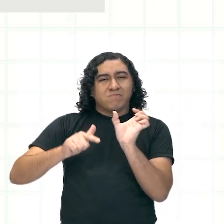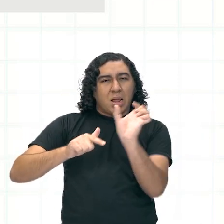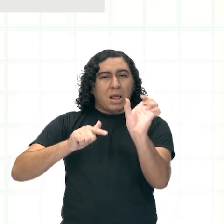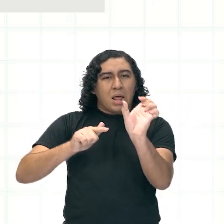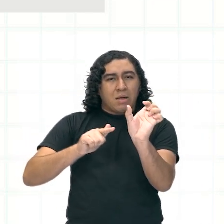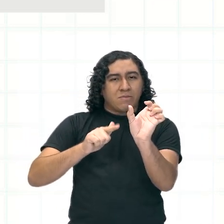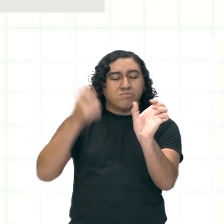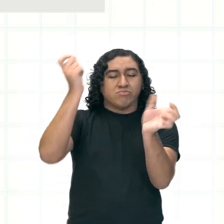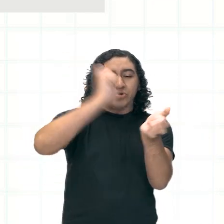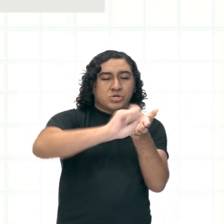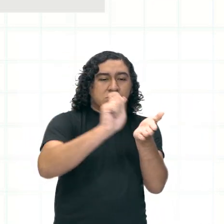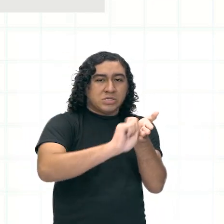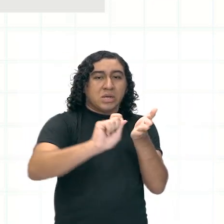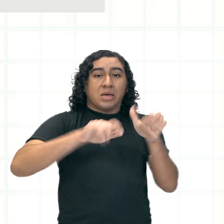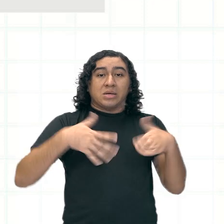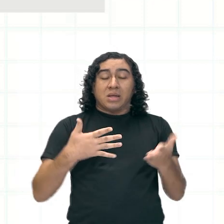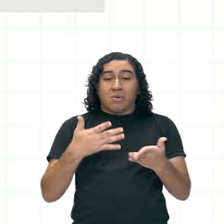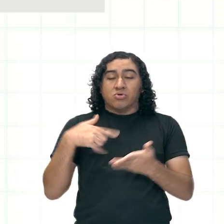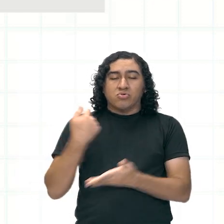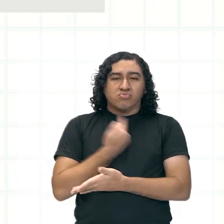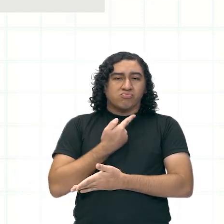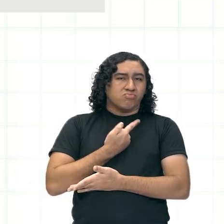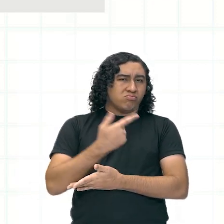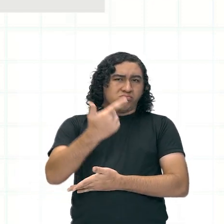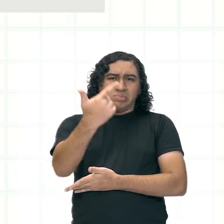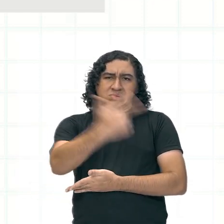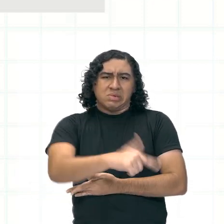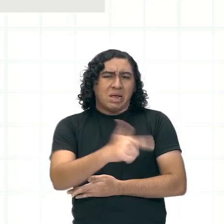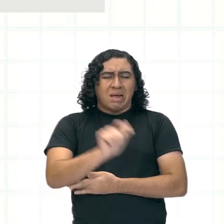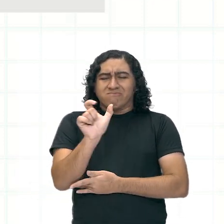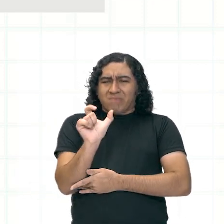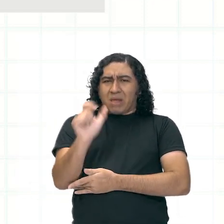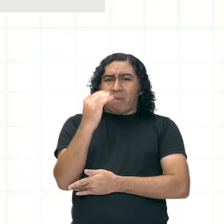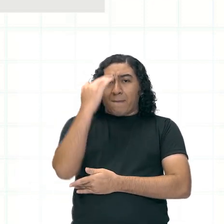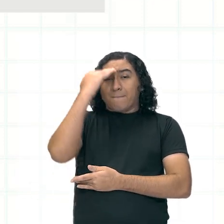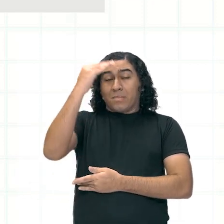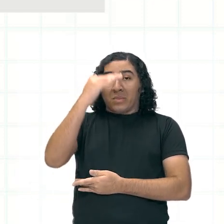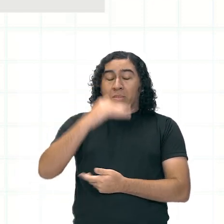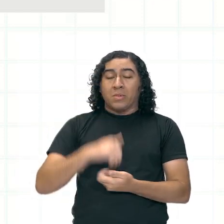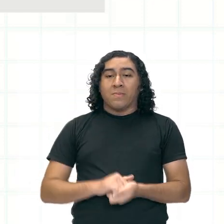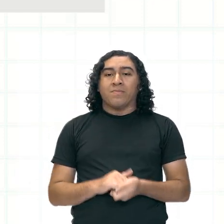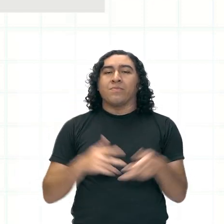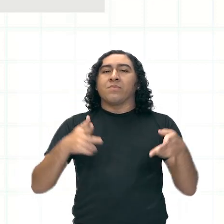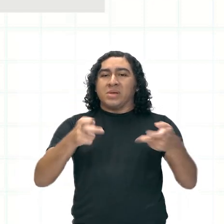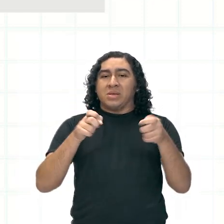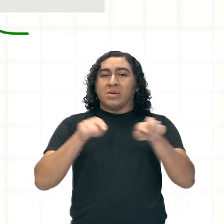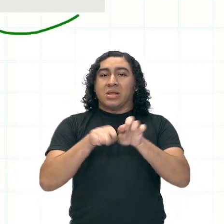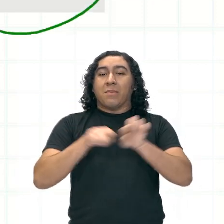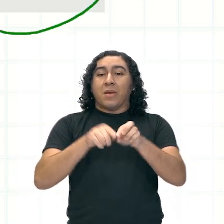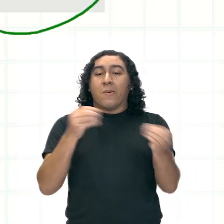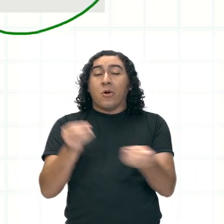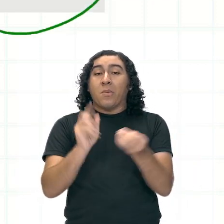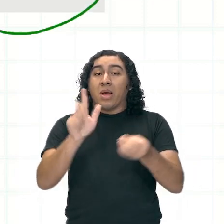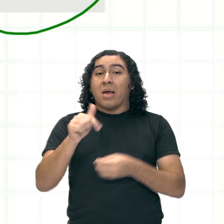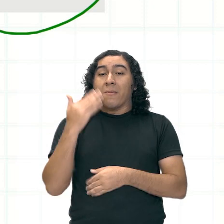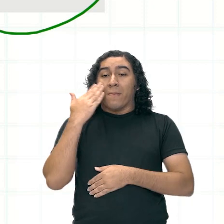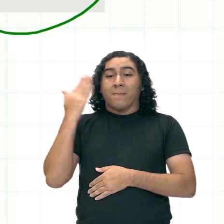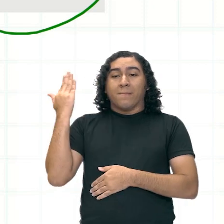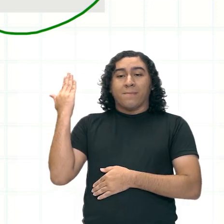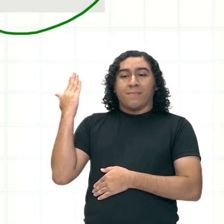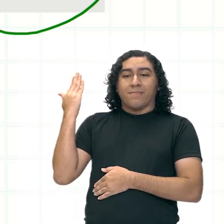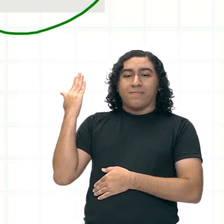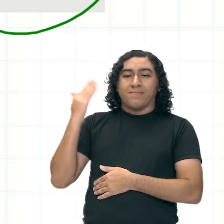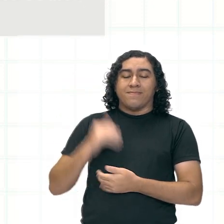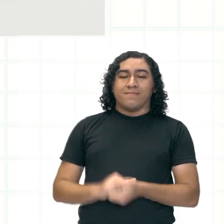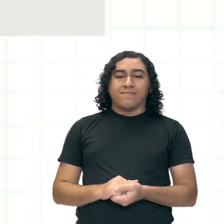há um núcleo escrito, então a gente não vai escrever nada aqui, certo? E percebo que a classificação dele, como nós já percebemos, é